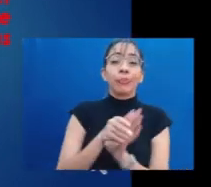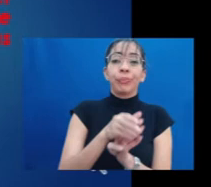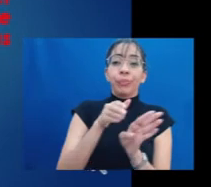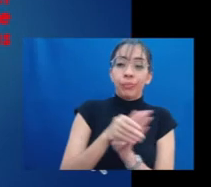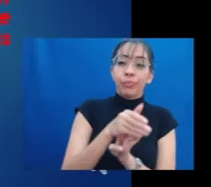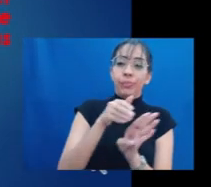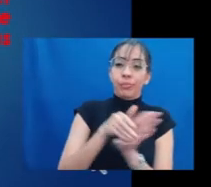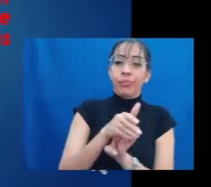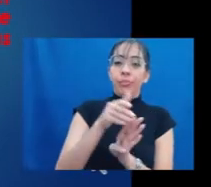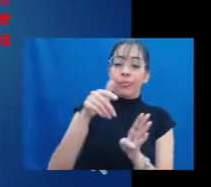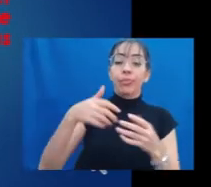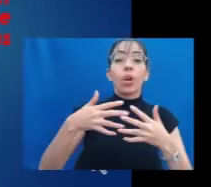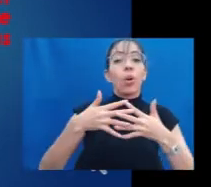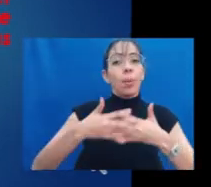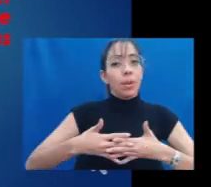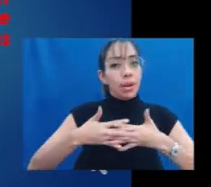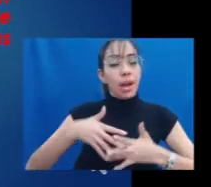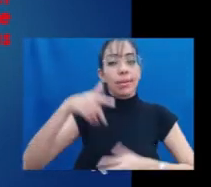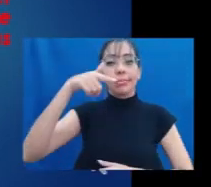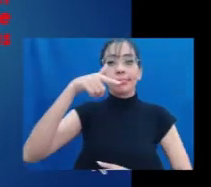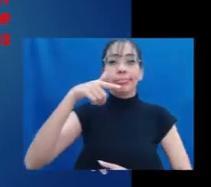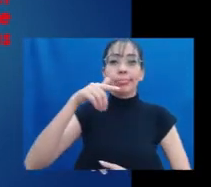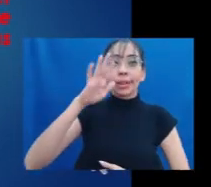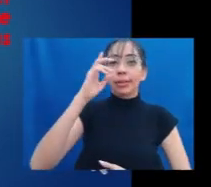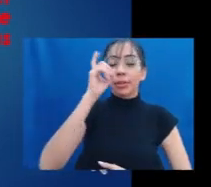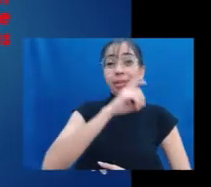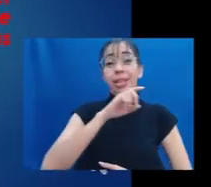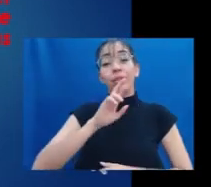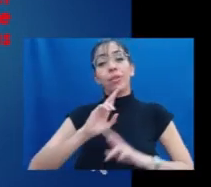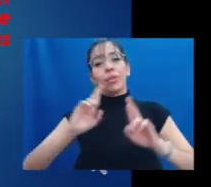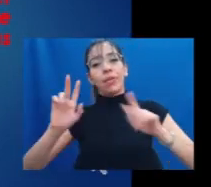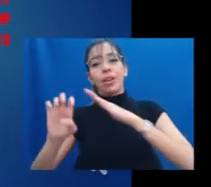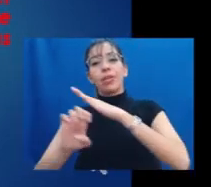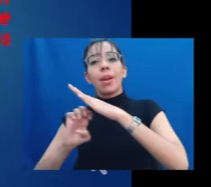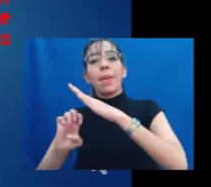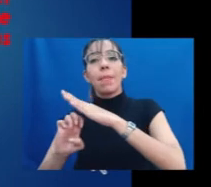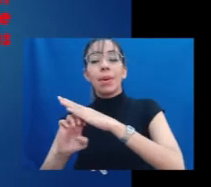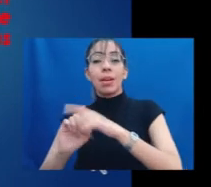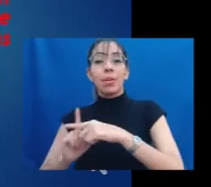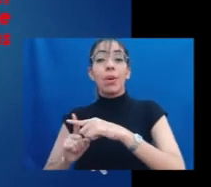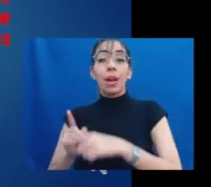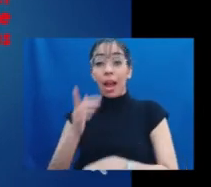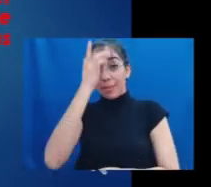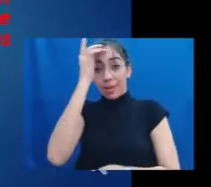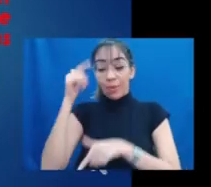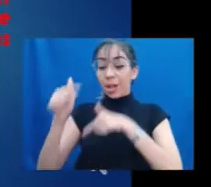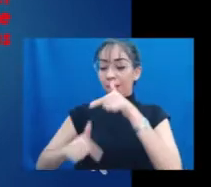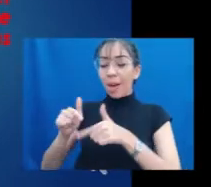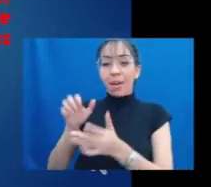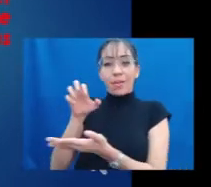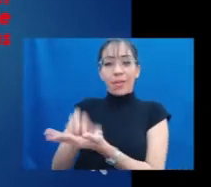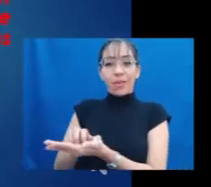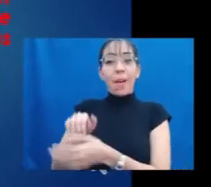logística da capacitação ela se torna mais complexa do que quando você tem ali uma empresa que normalmente os funcionários costumam